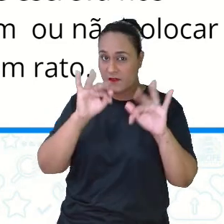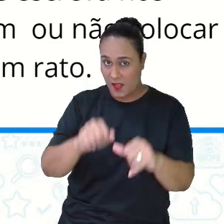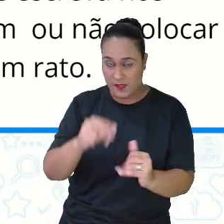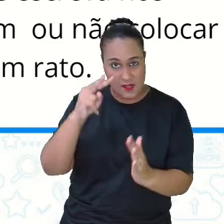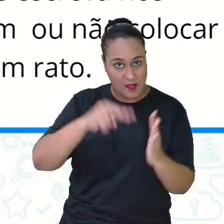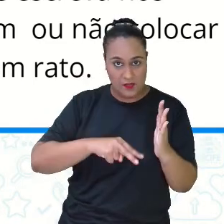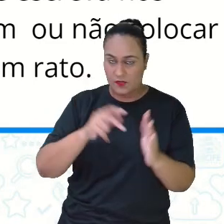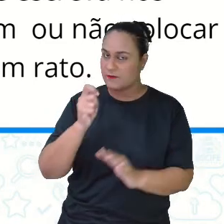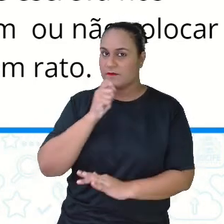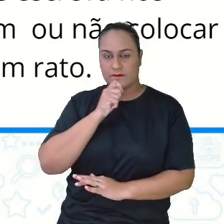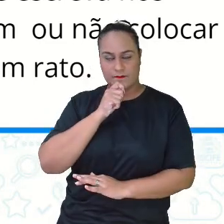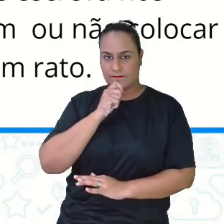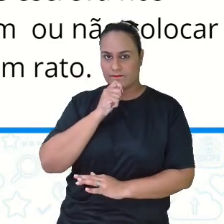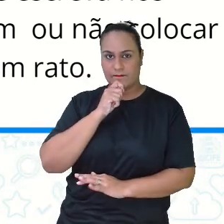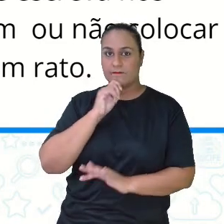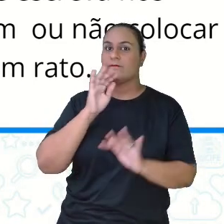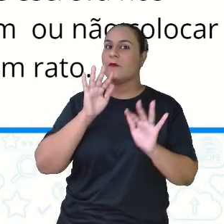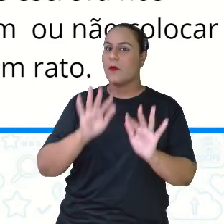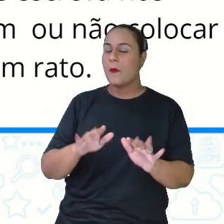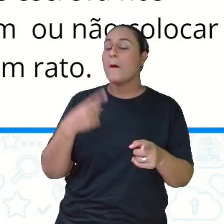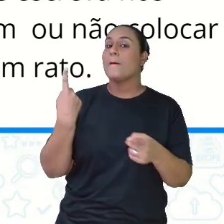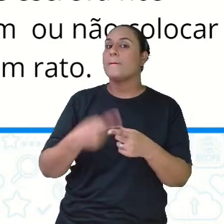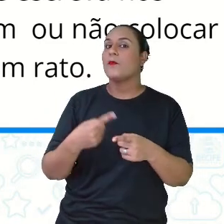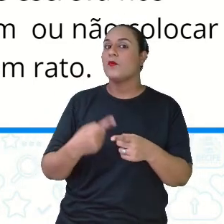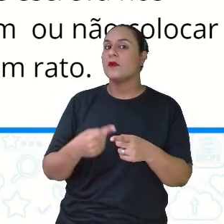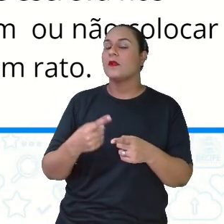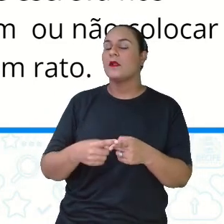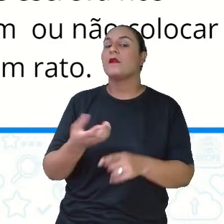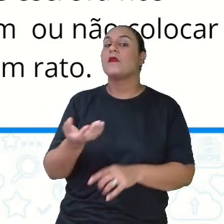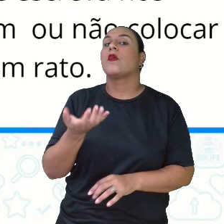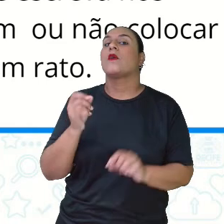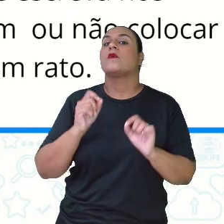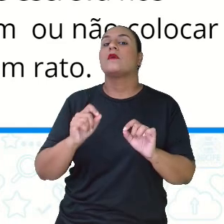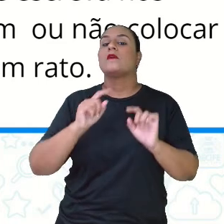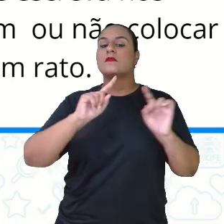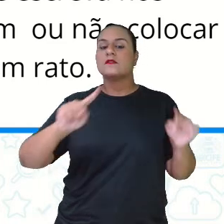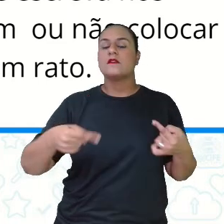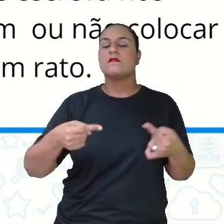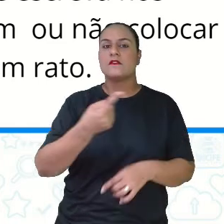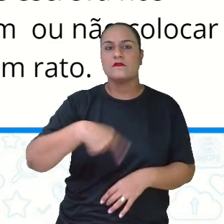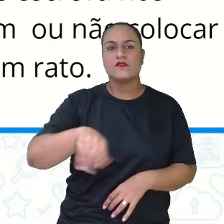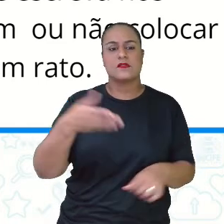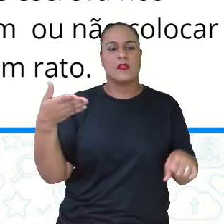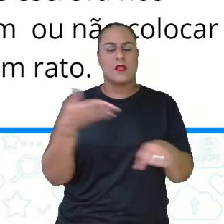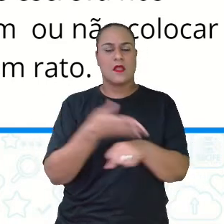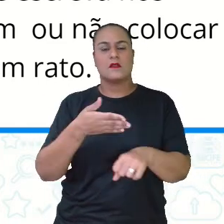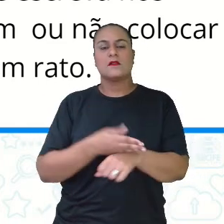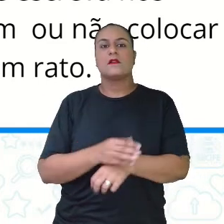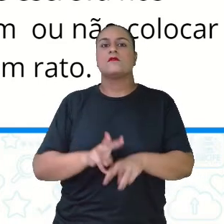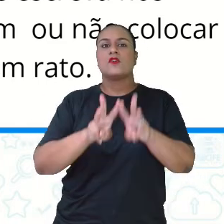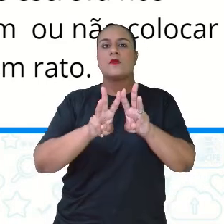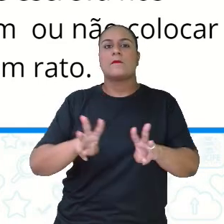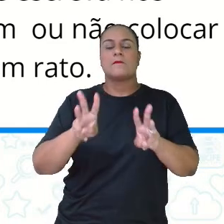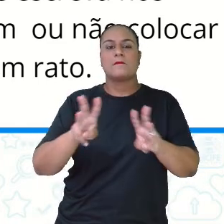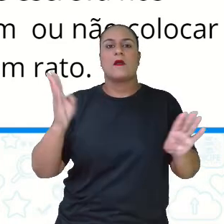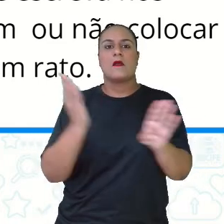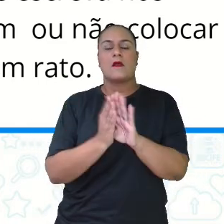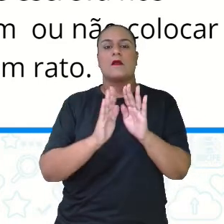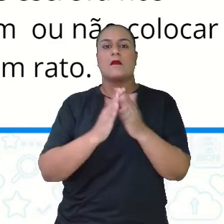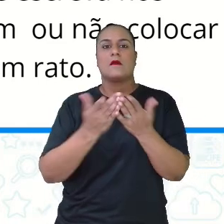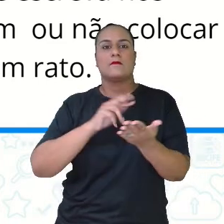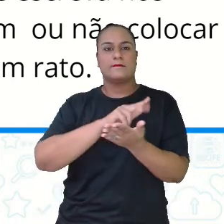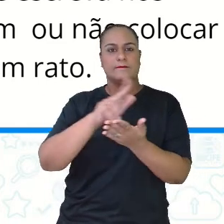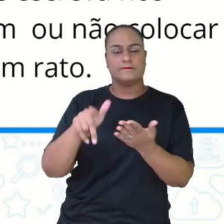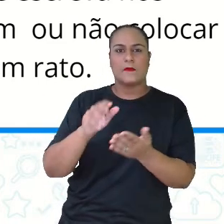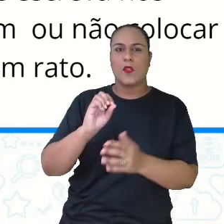leitura. Foi de propósito, tá? Porque eu quero, e esse é o desafio, que vocês acessem a árvore do livro ou pesquisem na internet,